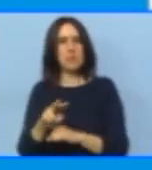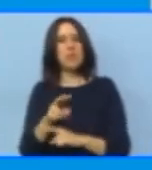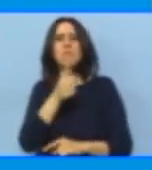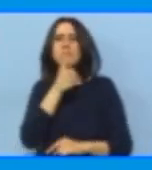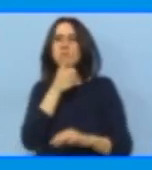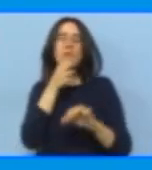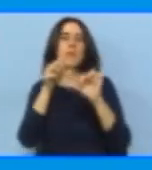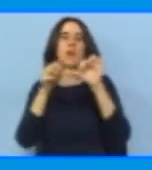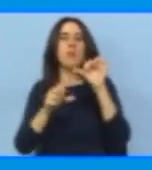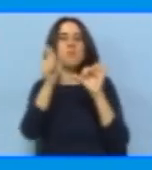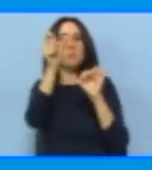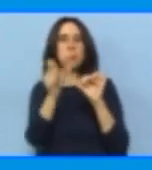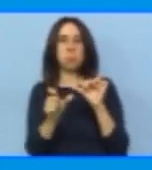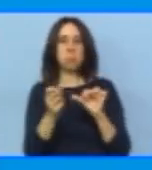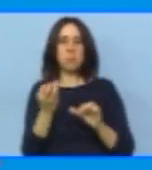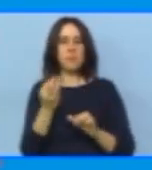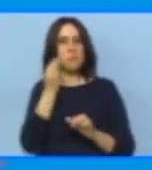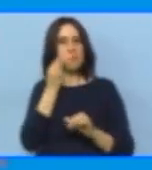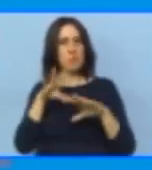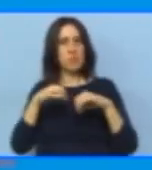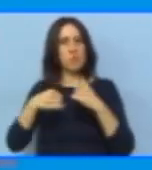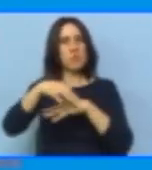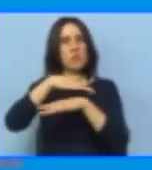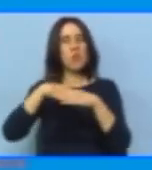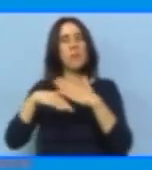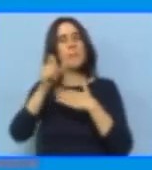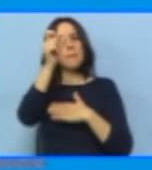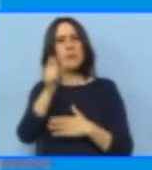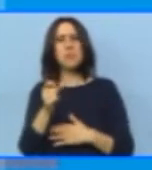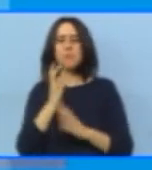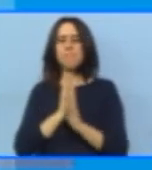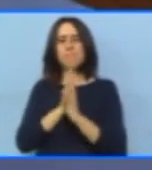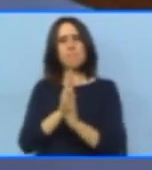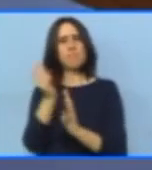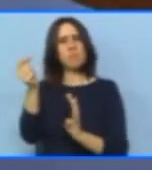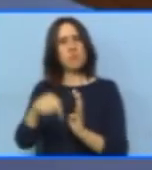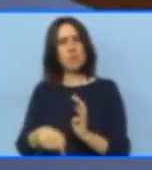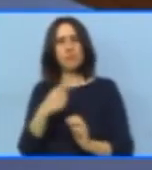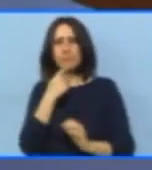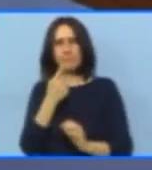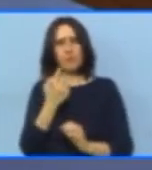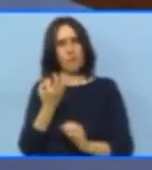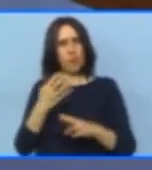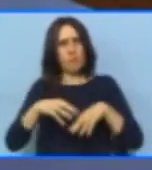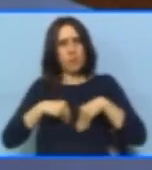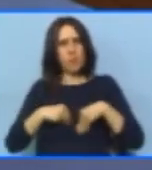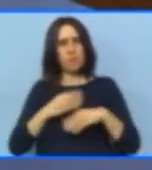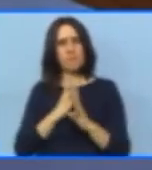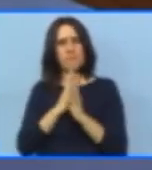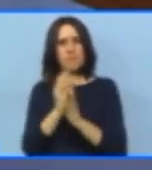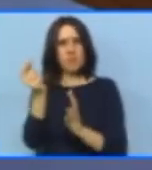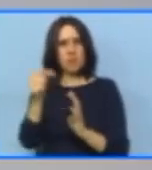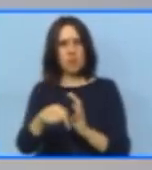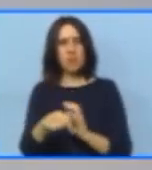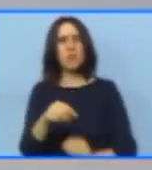entende, também nesta dimensão social, mas ele vem como peregrino, portanto assumiu isso, vem vindo como peregrino. A Europa